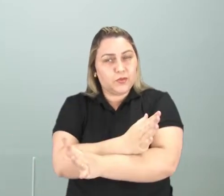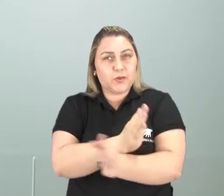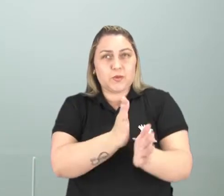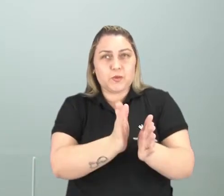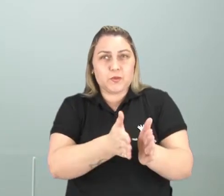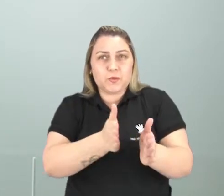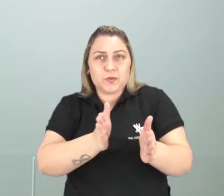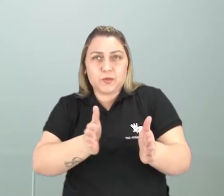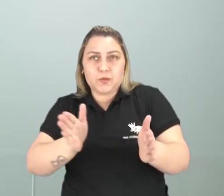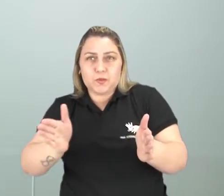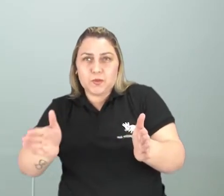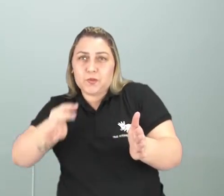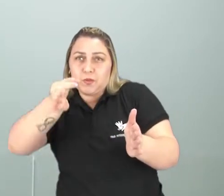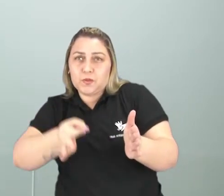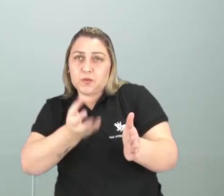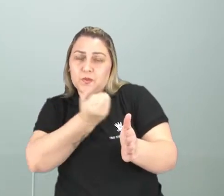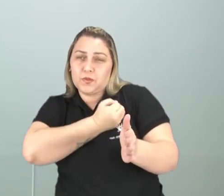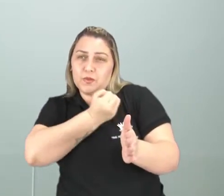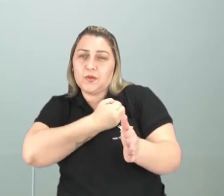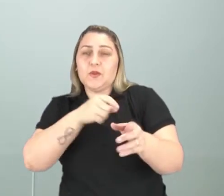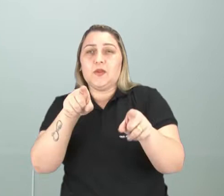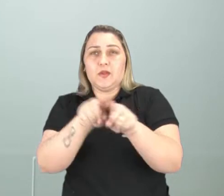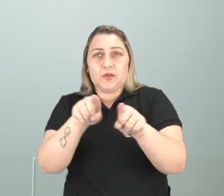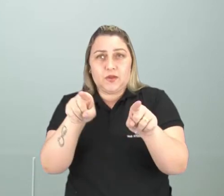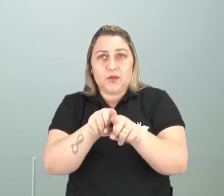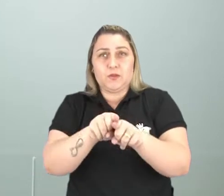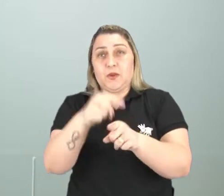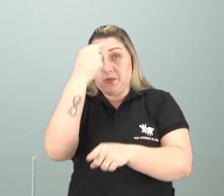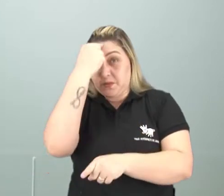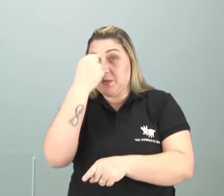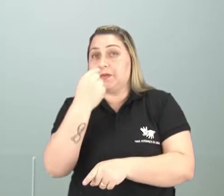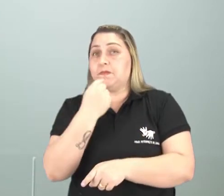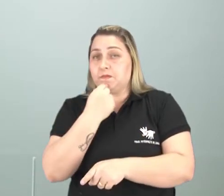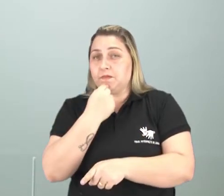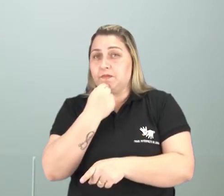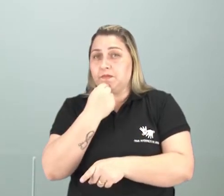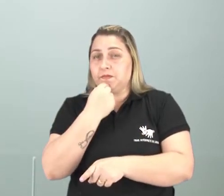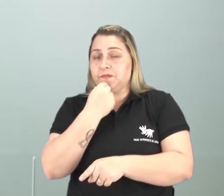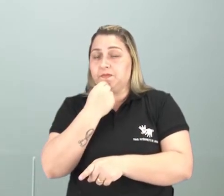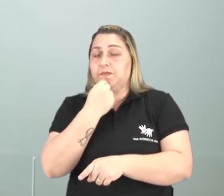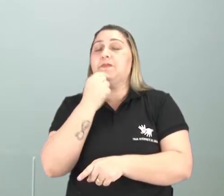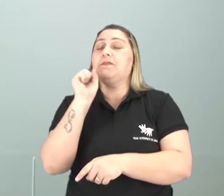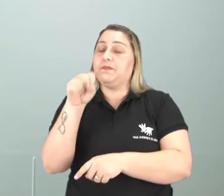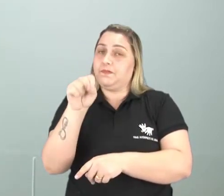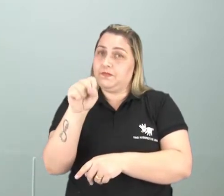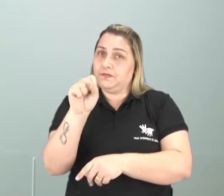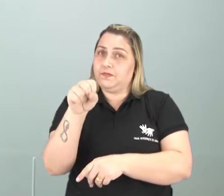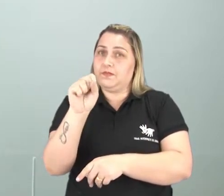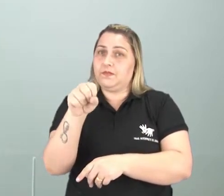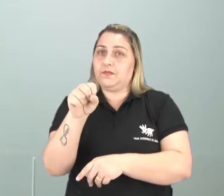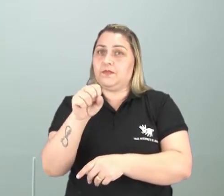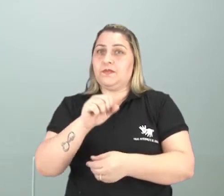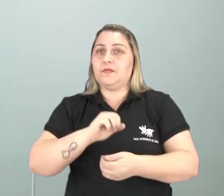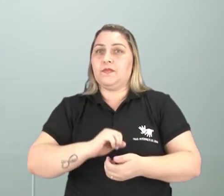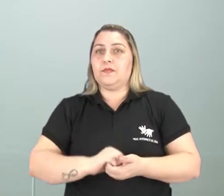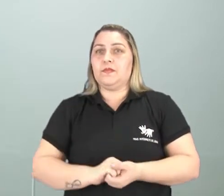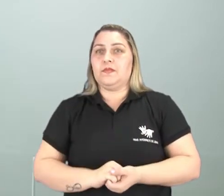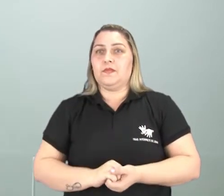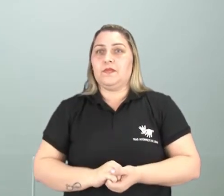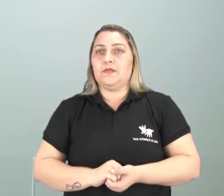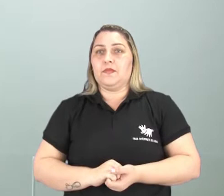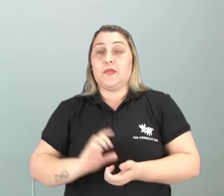completar a sequência numérica e também uma sequência de imagens e isso mesmo